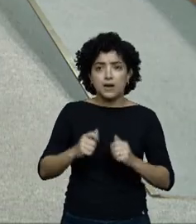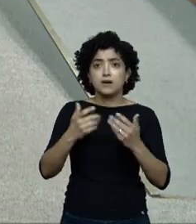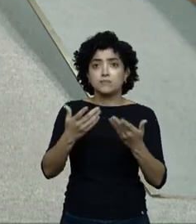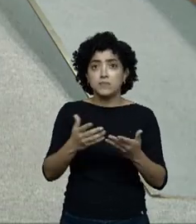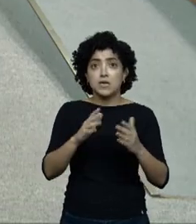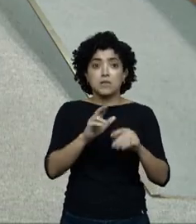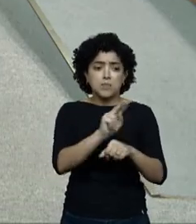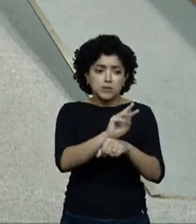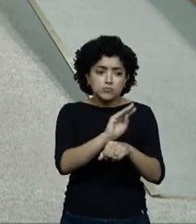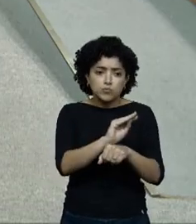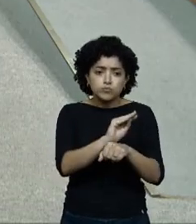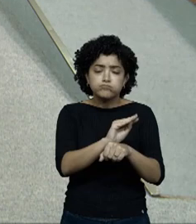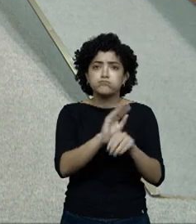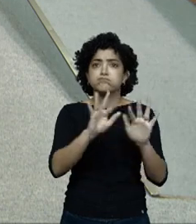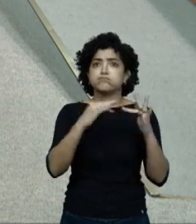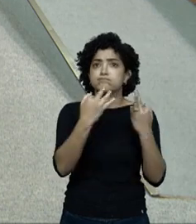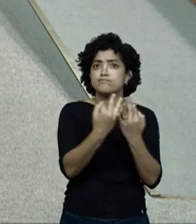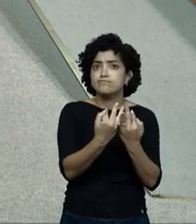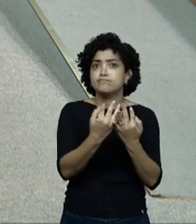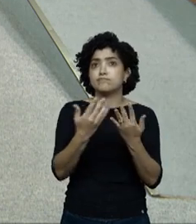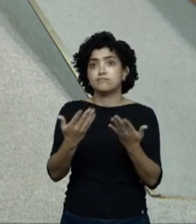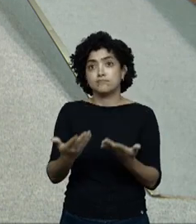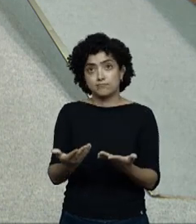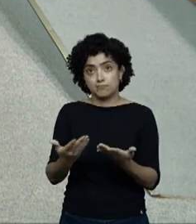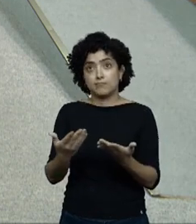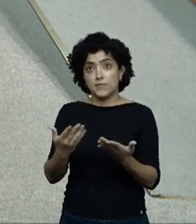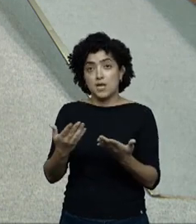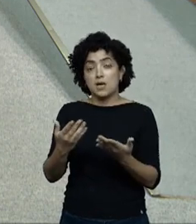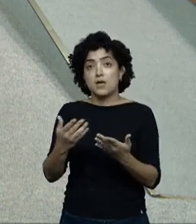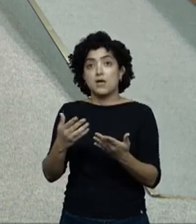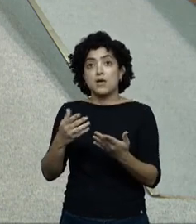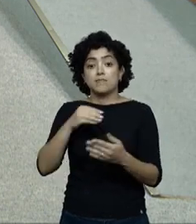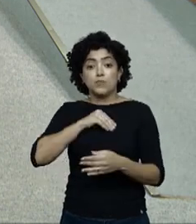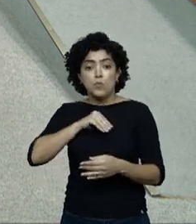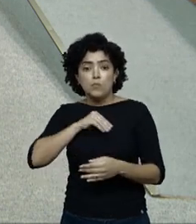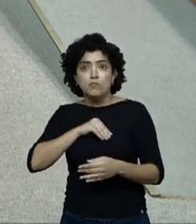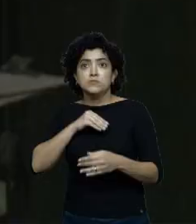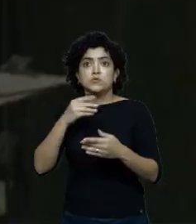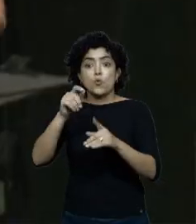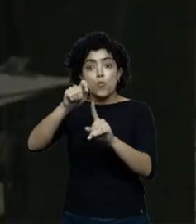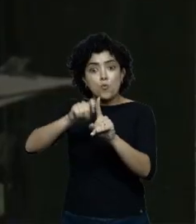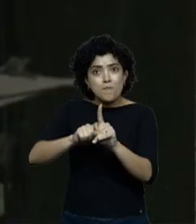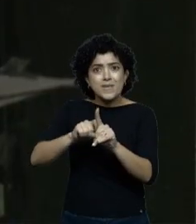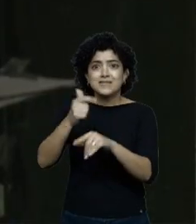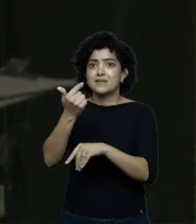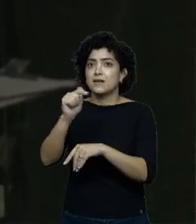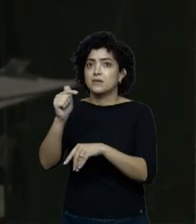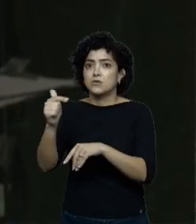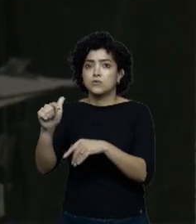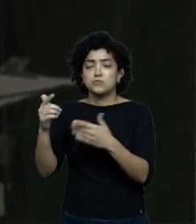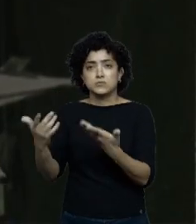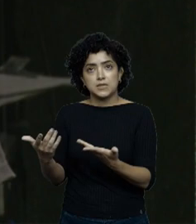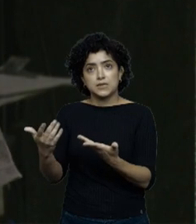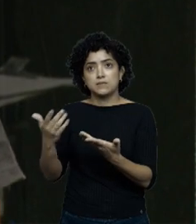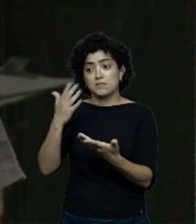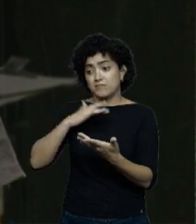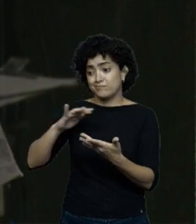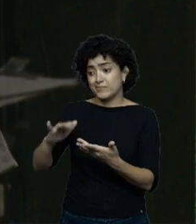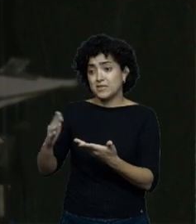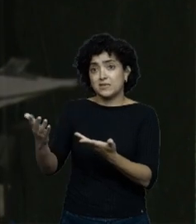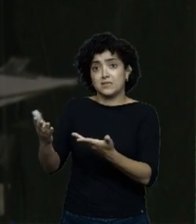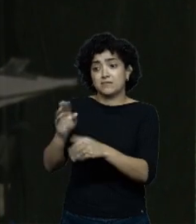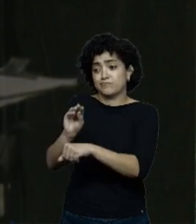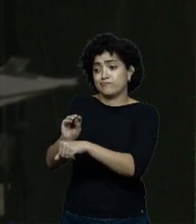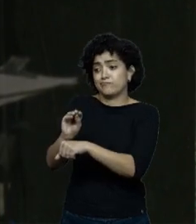erro do poder público promotor é um professor que fica um mês sem salário cada erro do professor público é uma criança que deixa de comer porque a mãe e o pai não